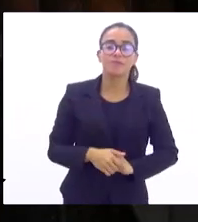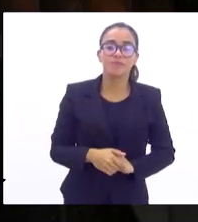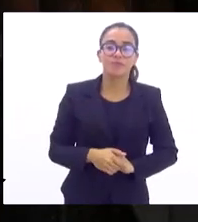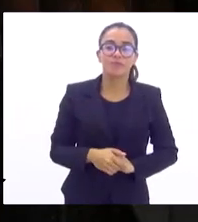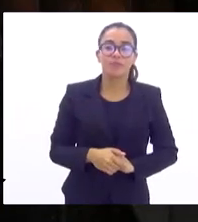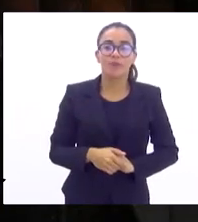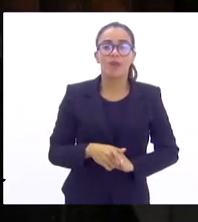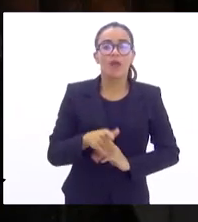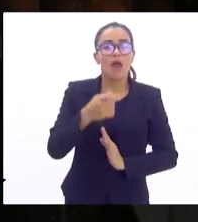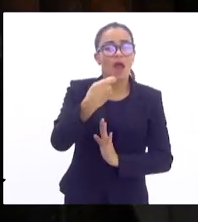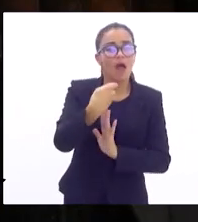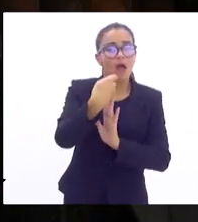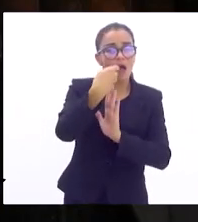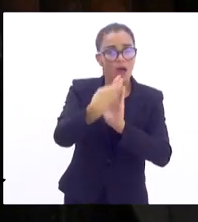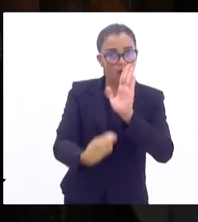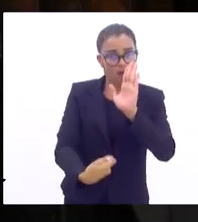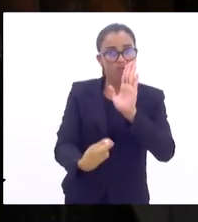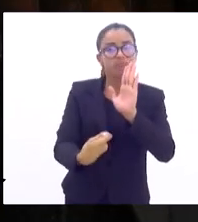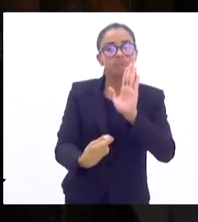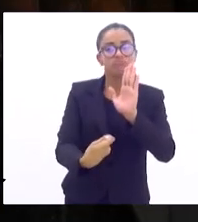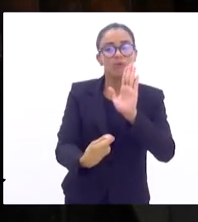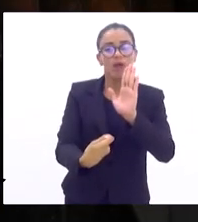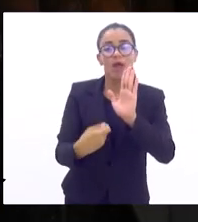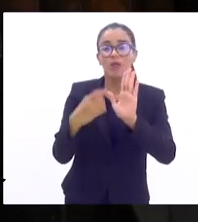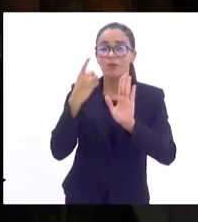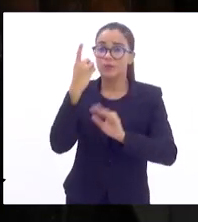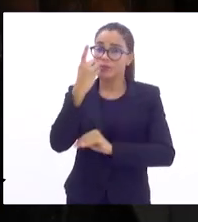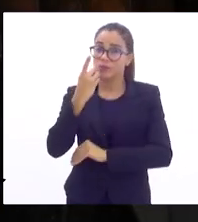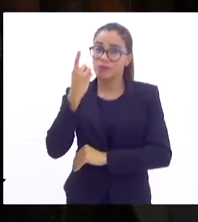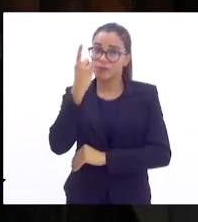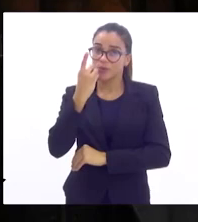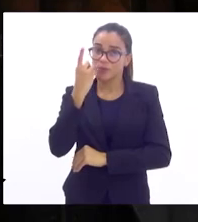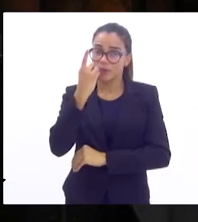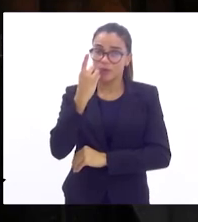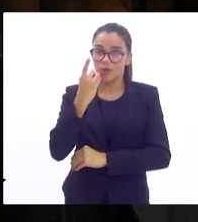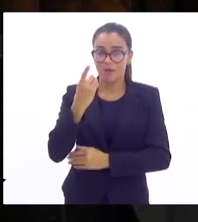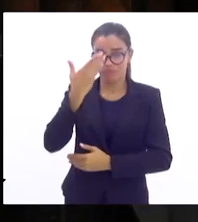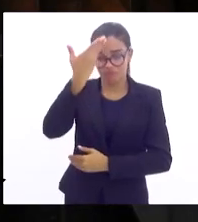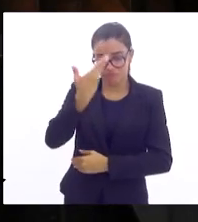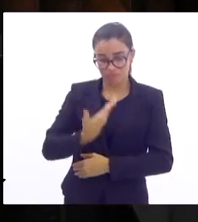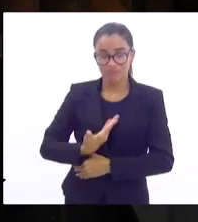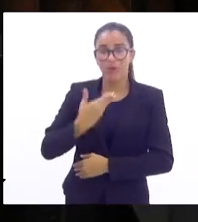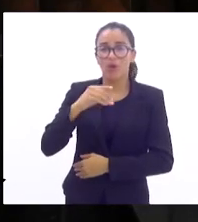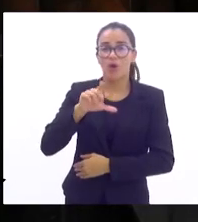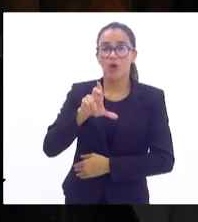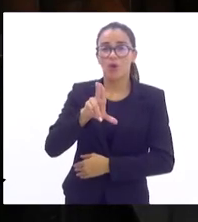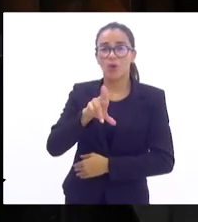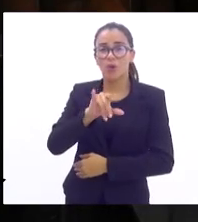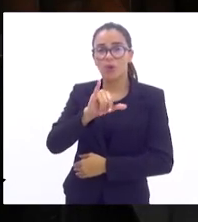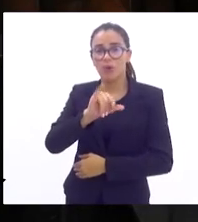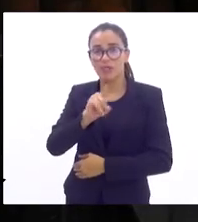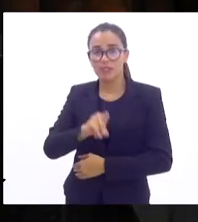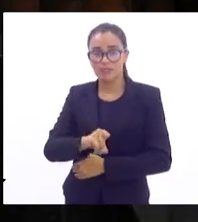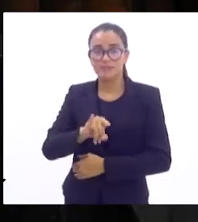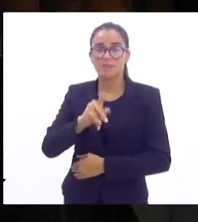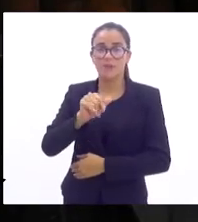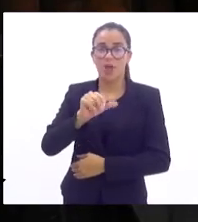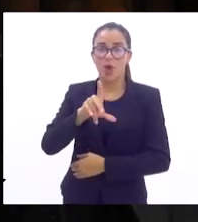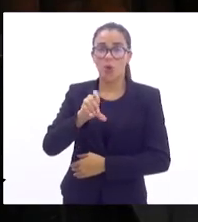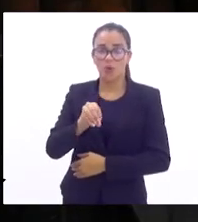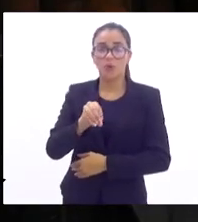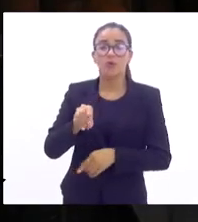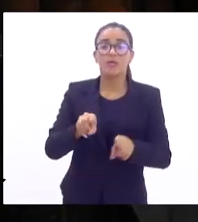cuja autoria é do deputado que vos fala Luiz Paulo e da deputada